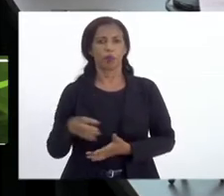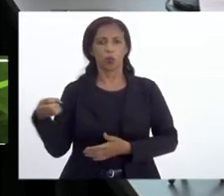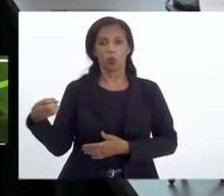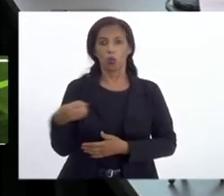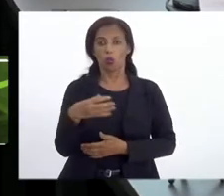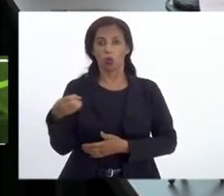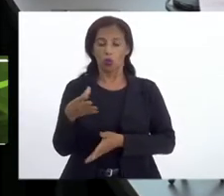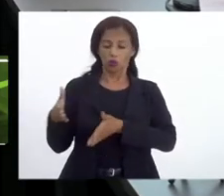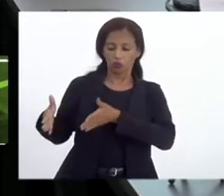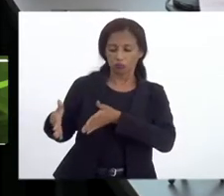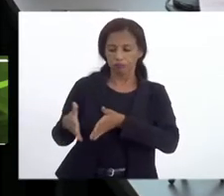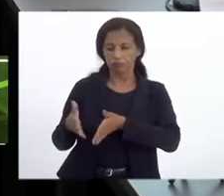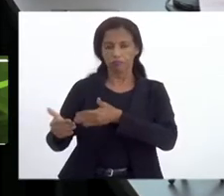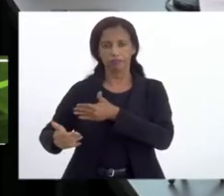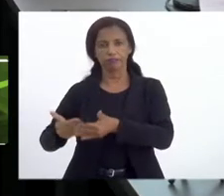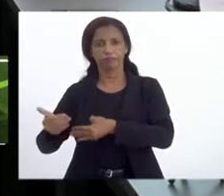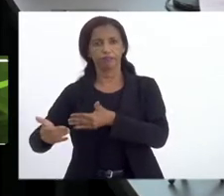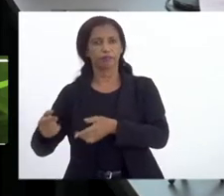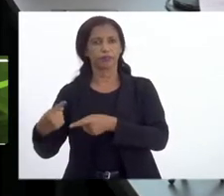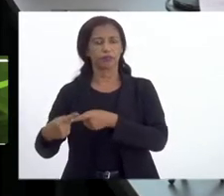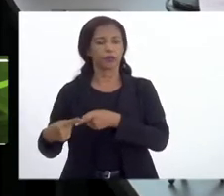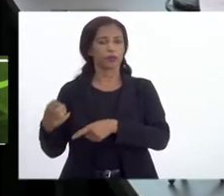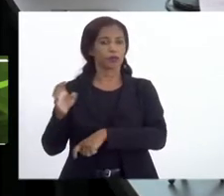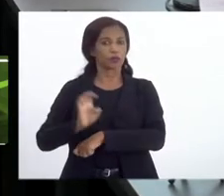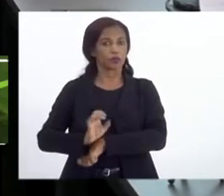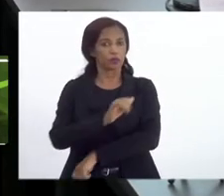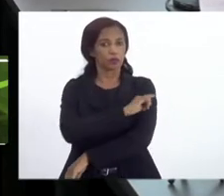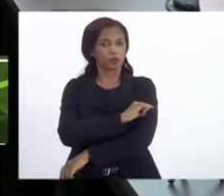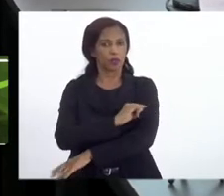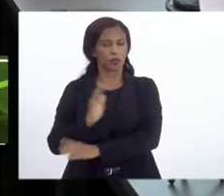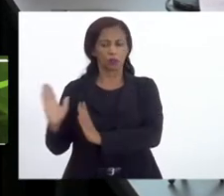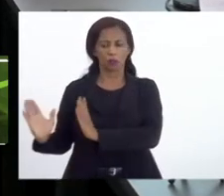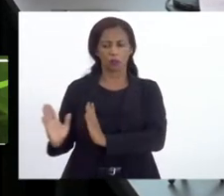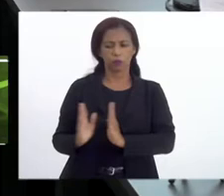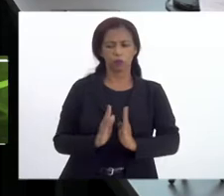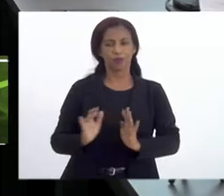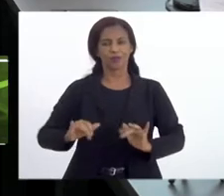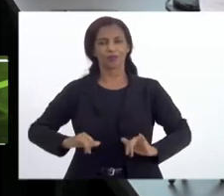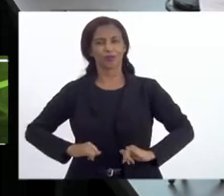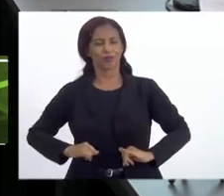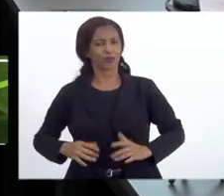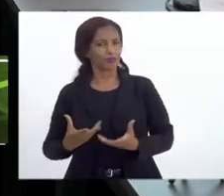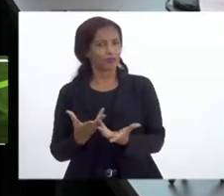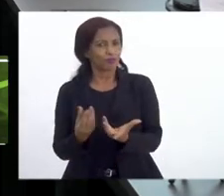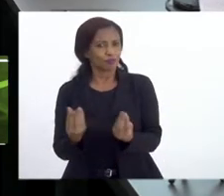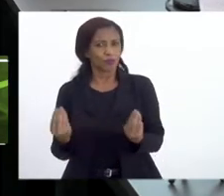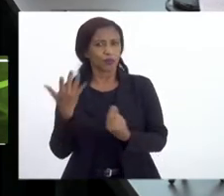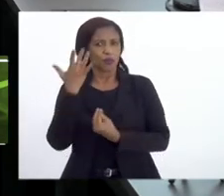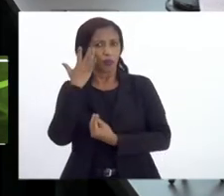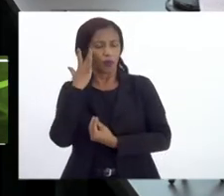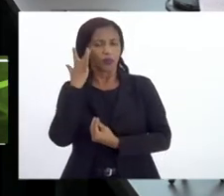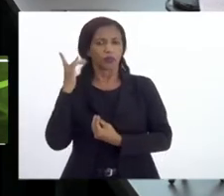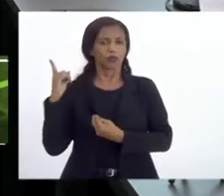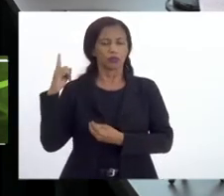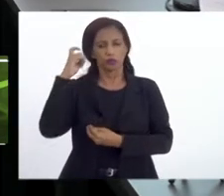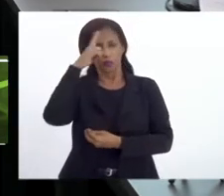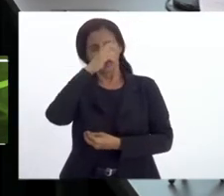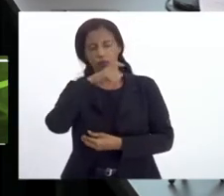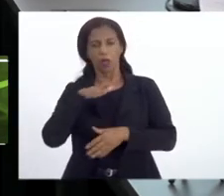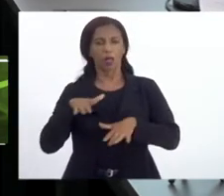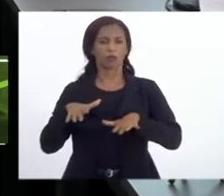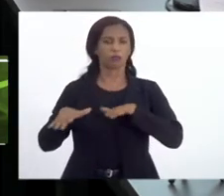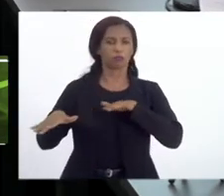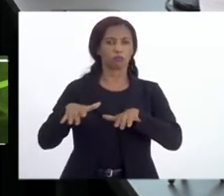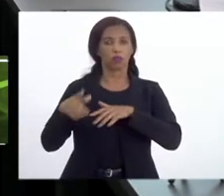novas rotas, porque o Estado do Rio de Janeiro nos últimos anos sofreu muito com a dificuldade de desenvolvimento, especialmente